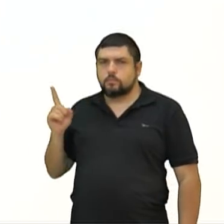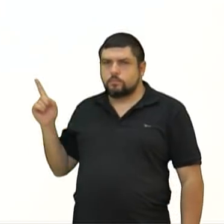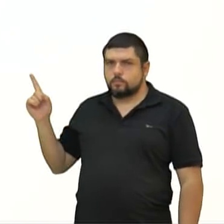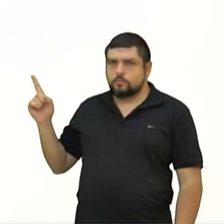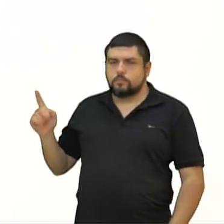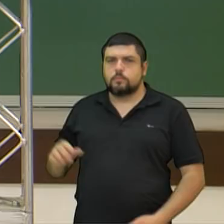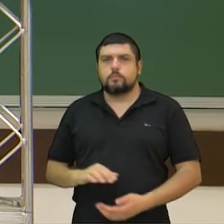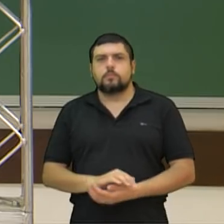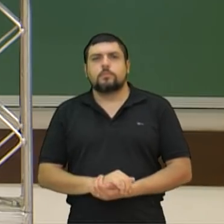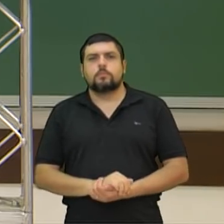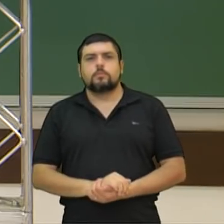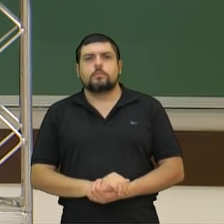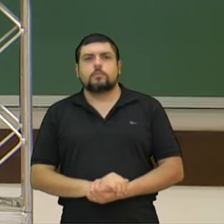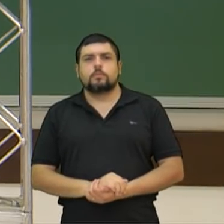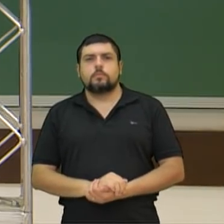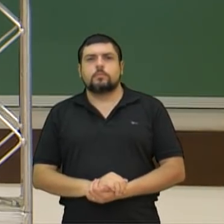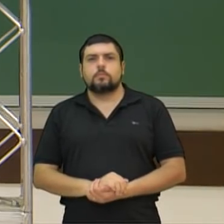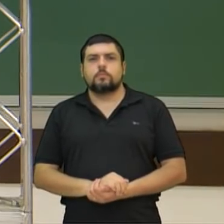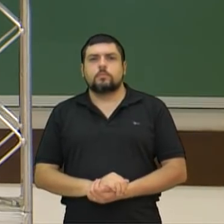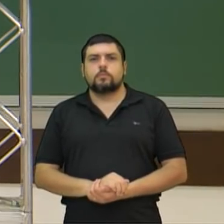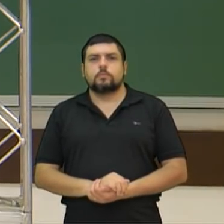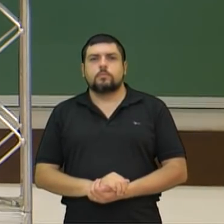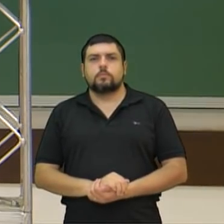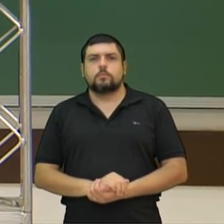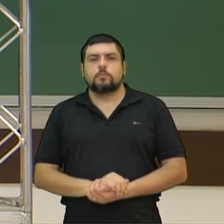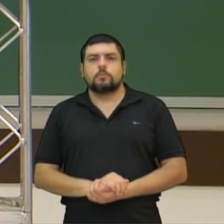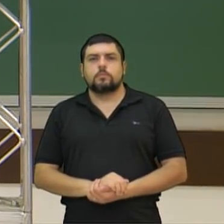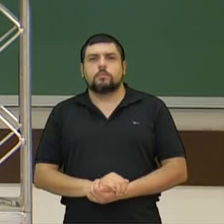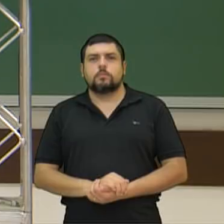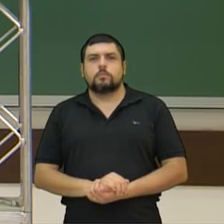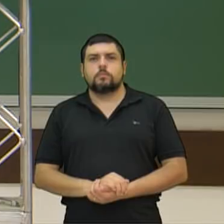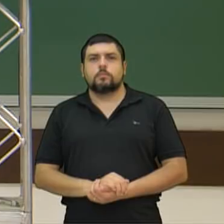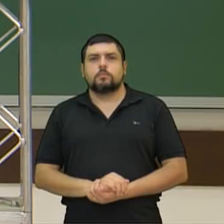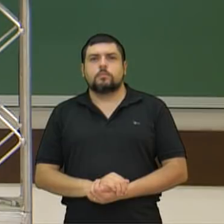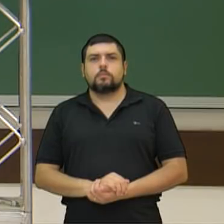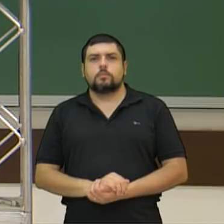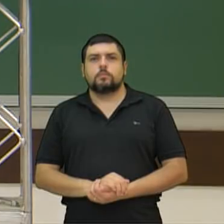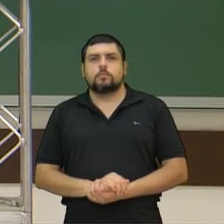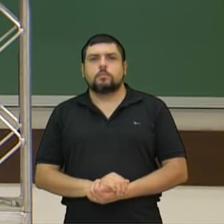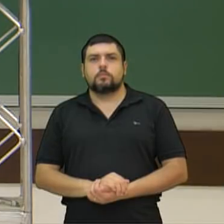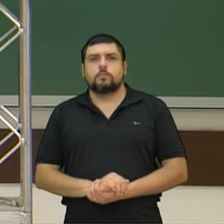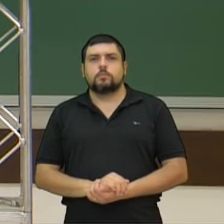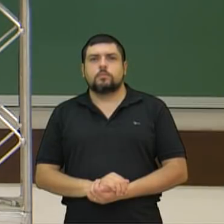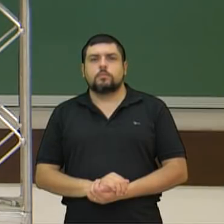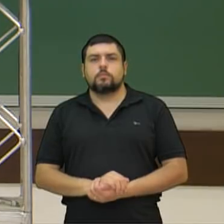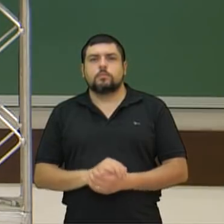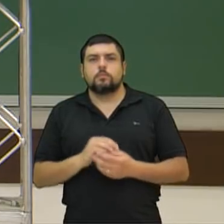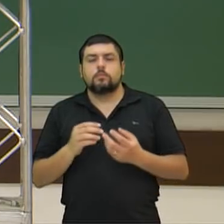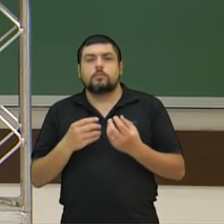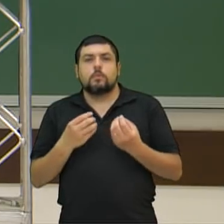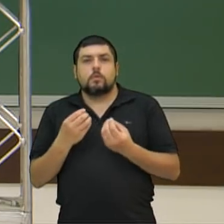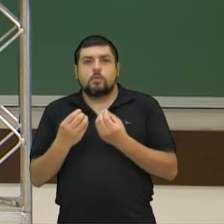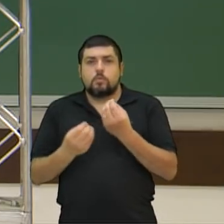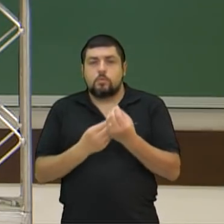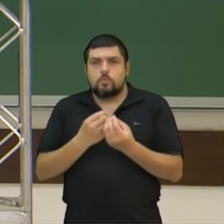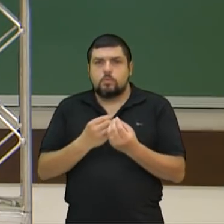a raiz quadrada de 49 elevado a y. A propriedade me diz que a